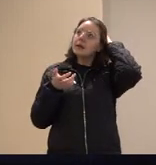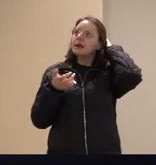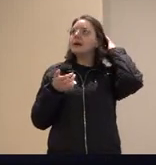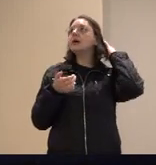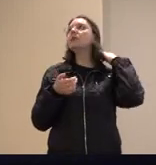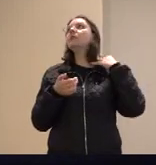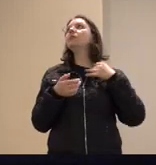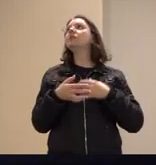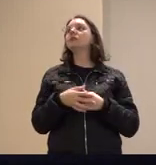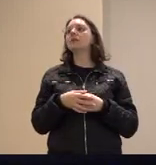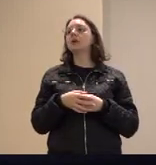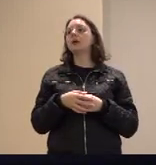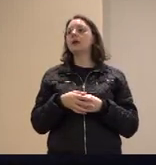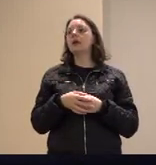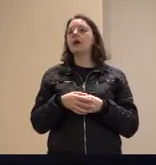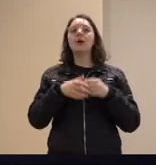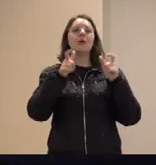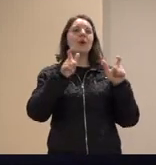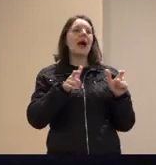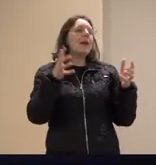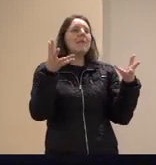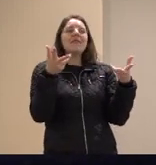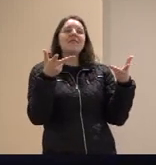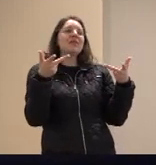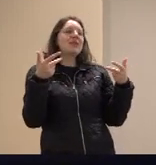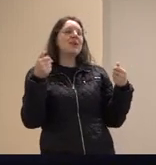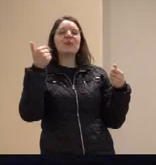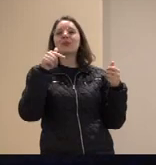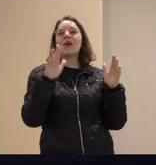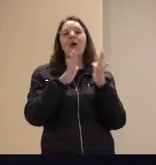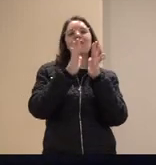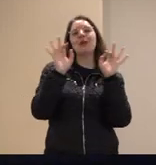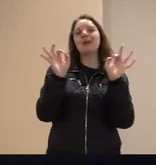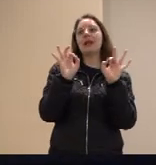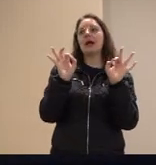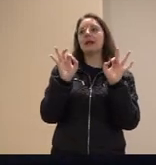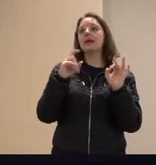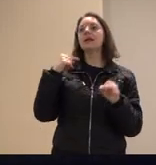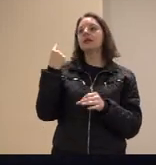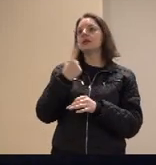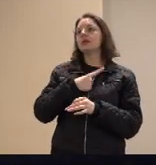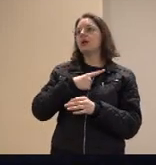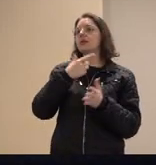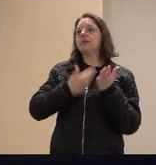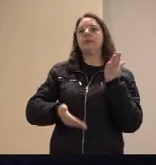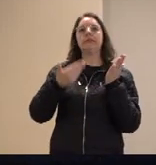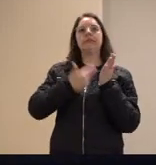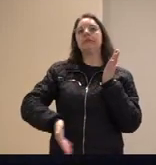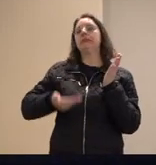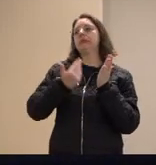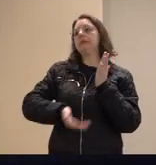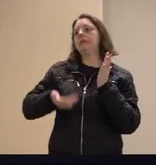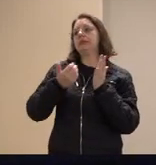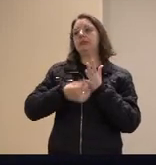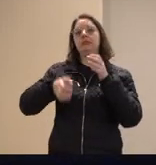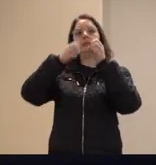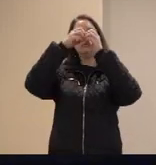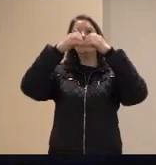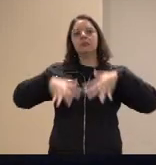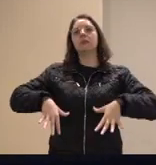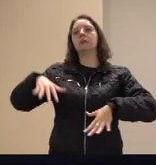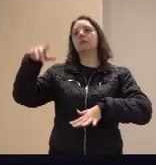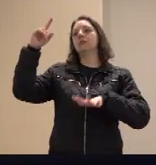uma terra maravilhosa, sem conflitos para o jovem, nós vamos naufragar copiosamente. Nós precisamos oferecer a ele